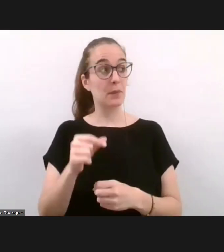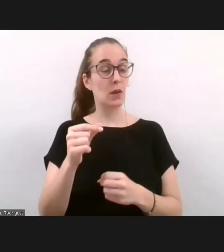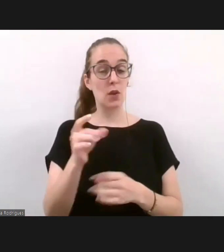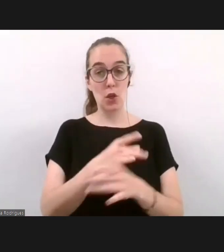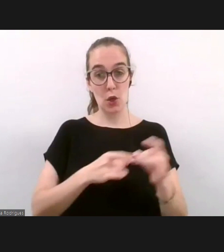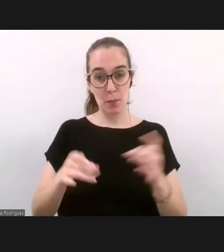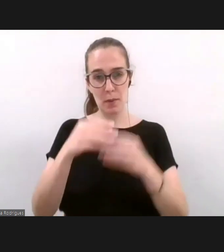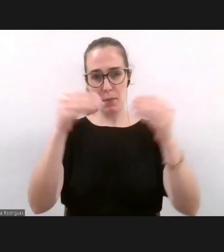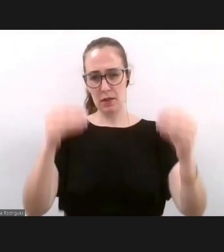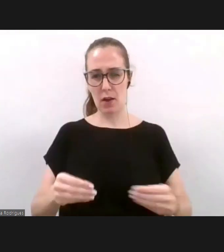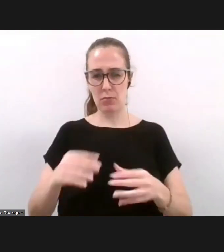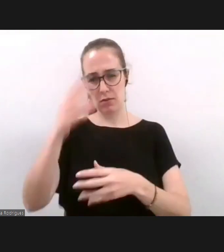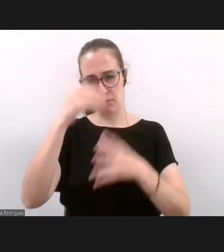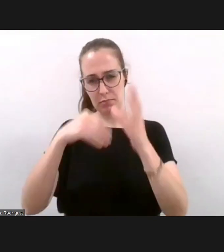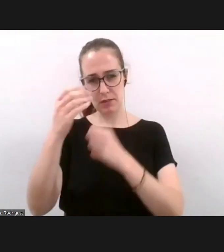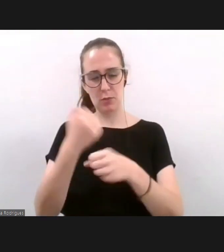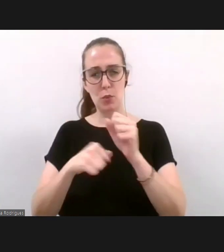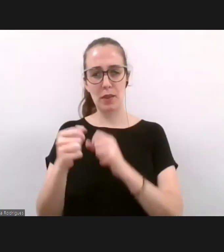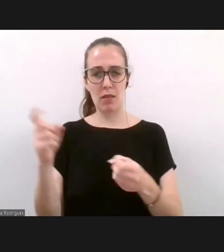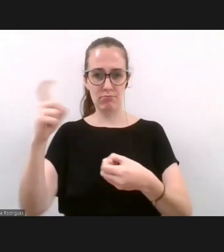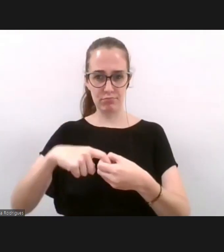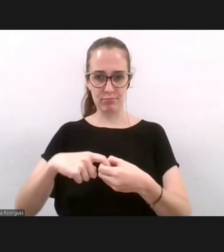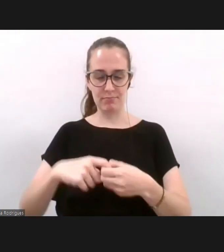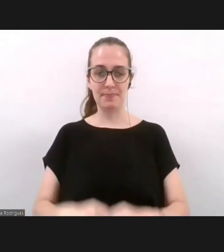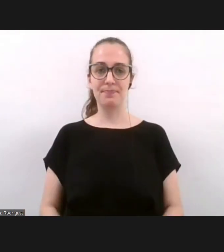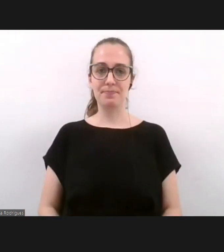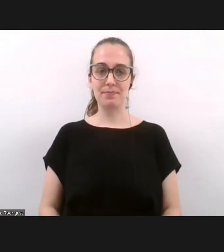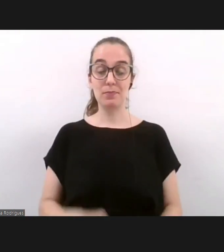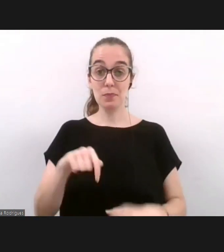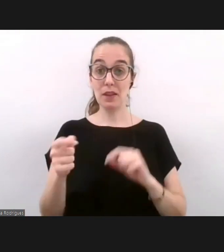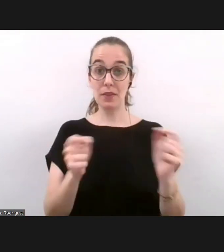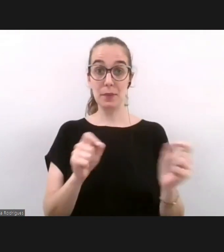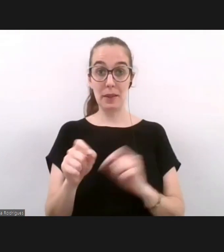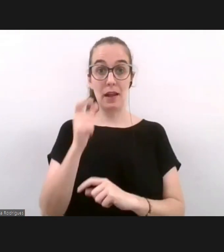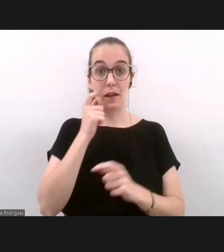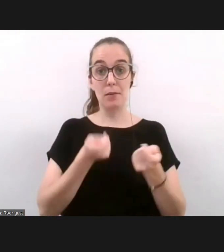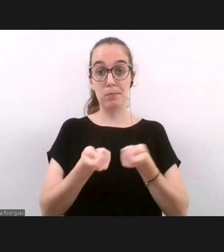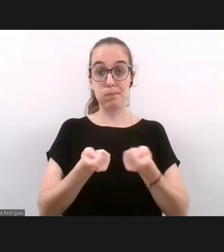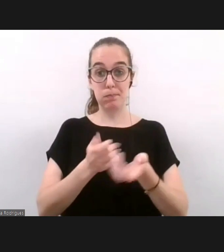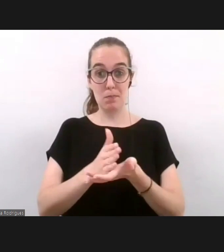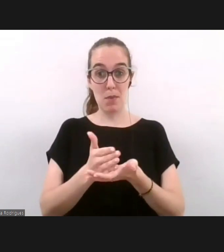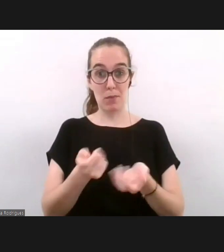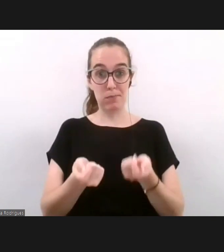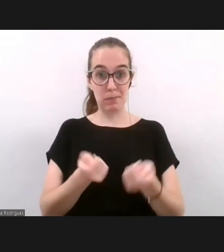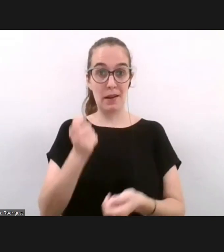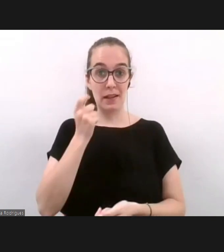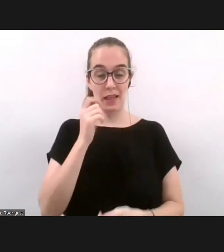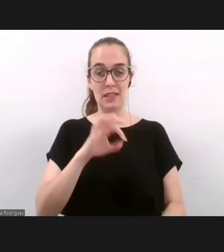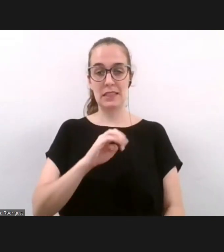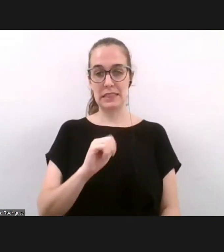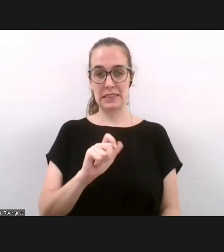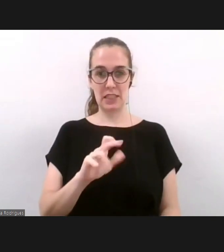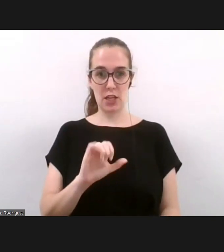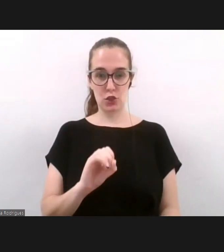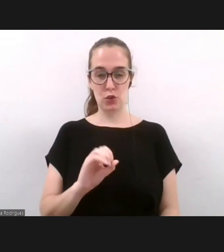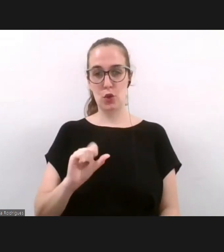of Learning Mobility. O debate será moderado por Sérgio Gomes da Silva, diretor de